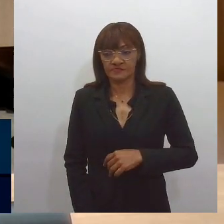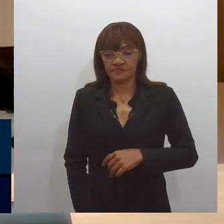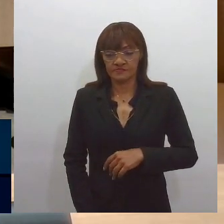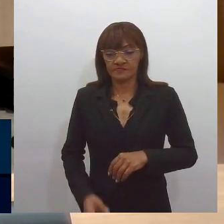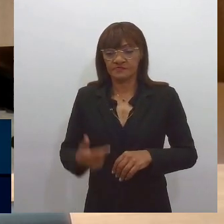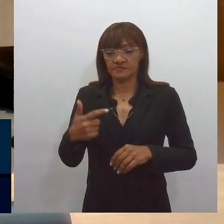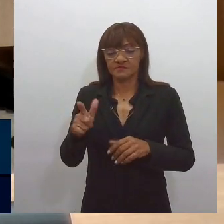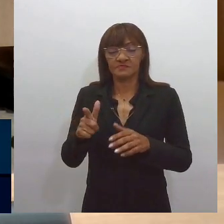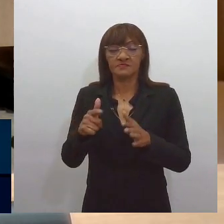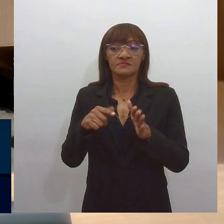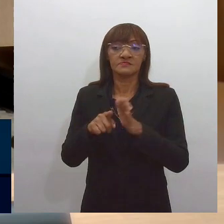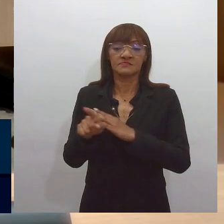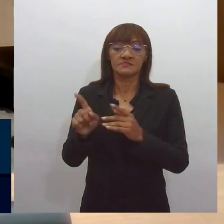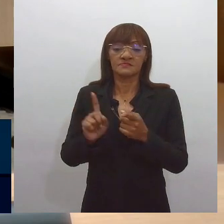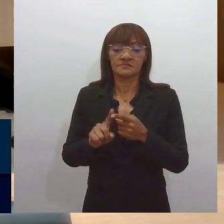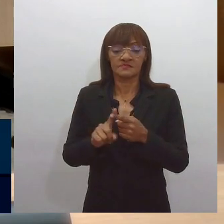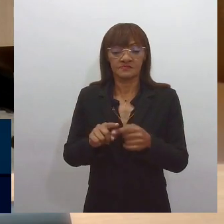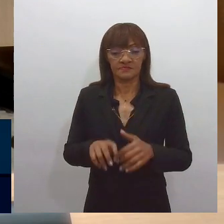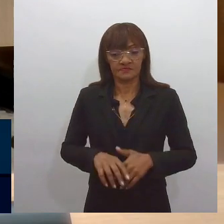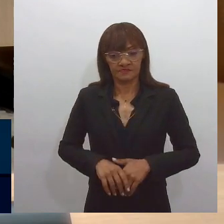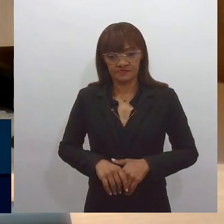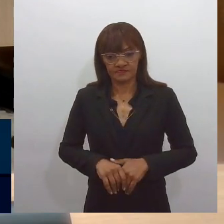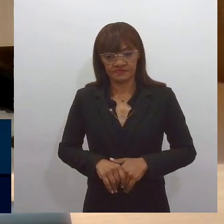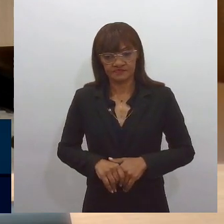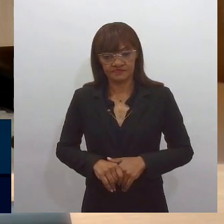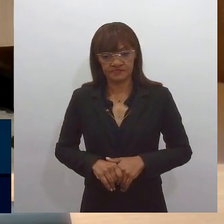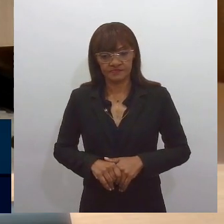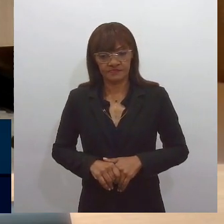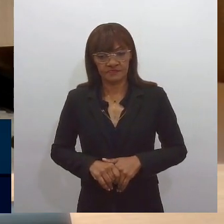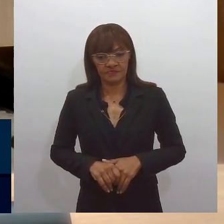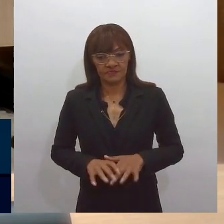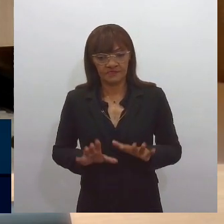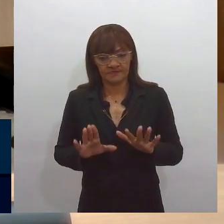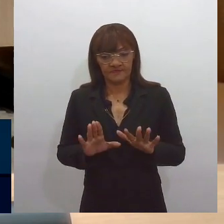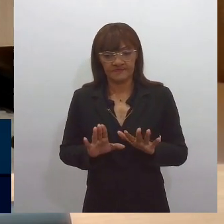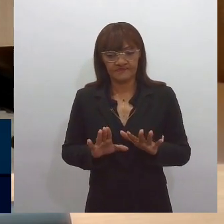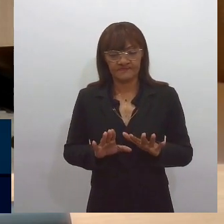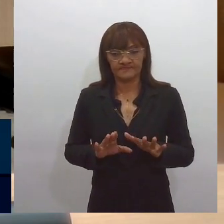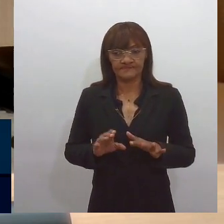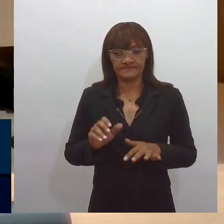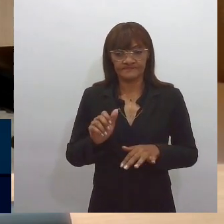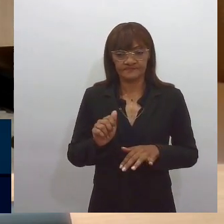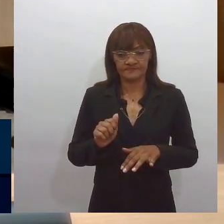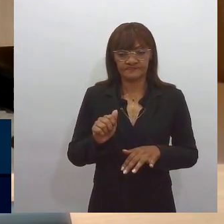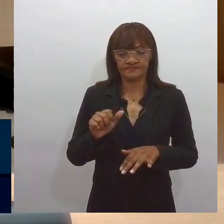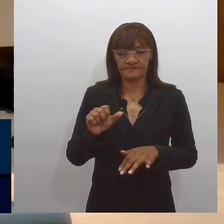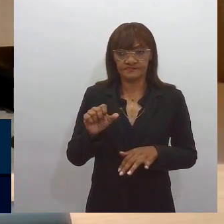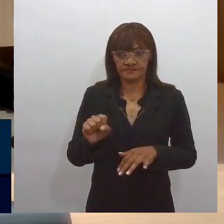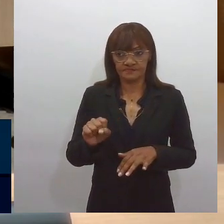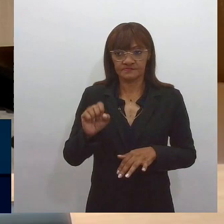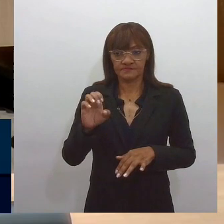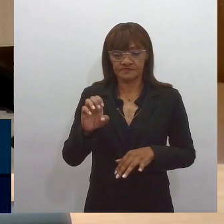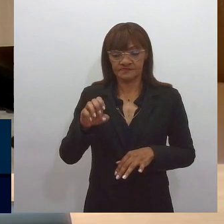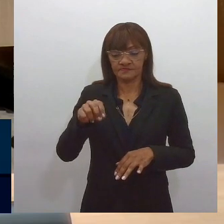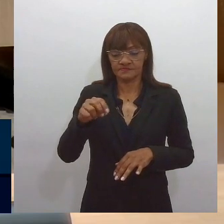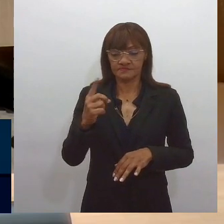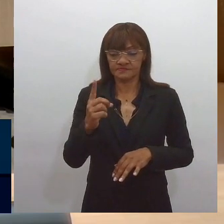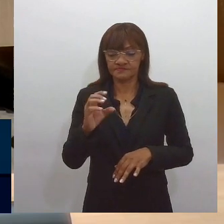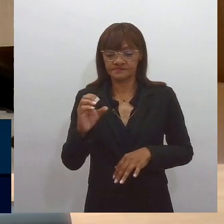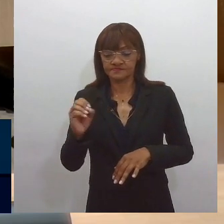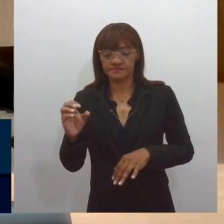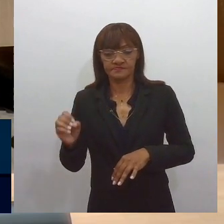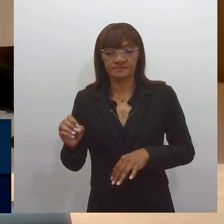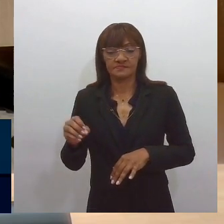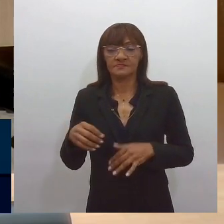sobre a rodovia a s 100 Norte essa que a cobrança quero parabenizar por